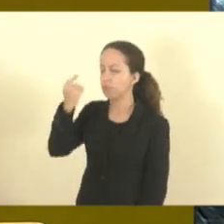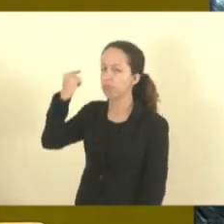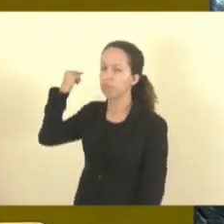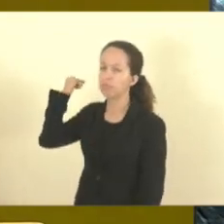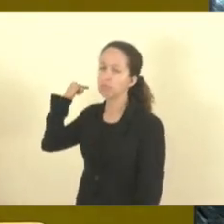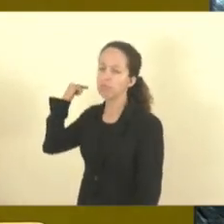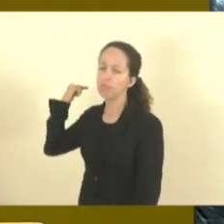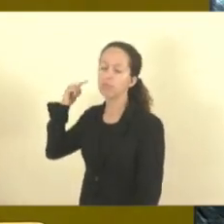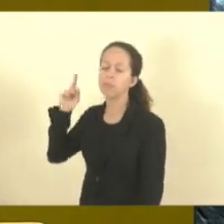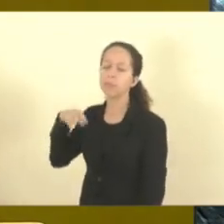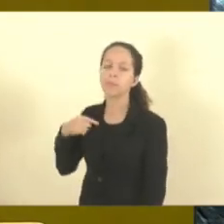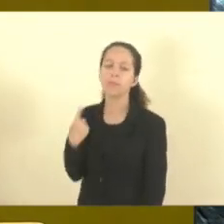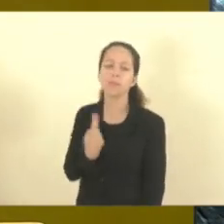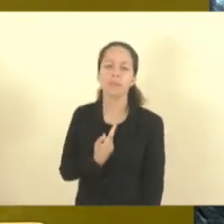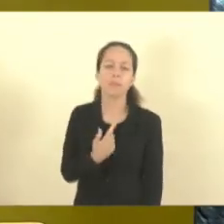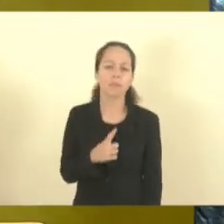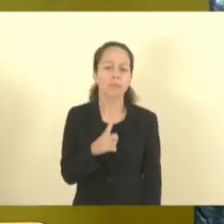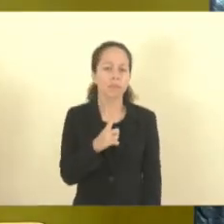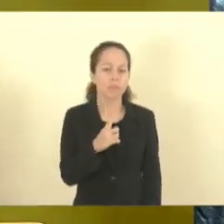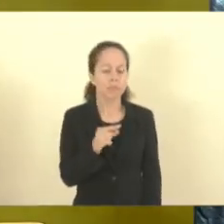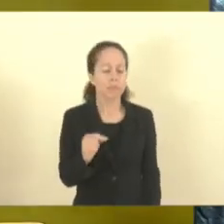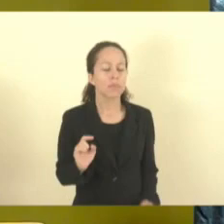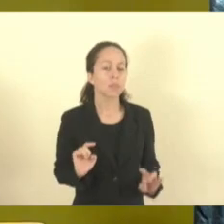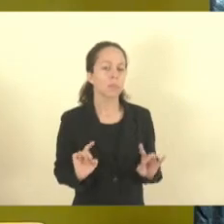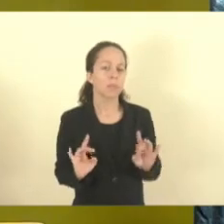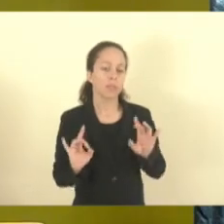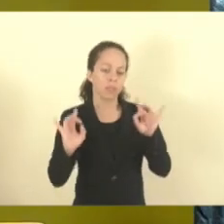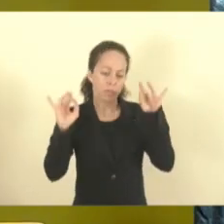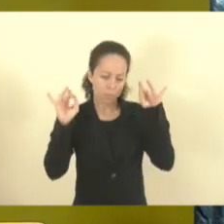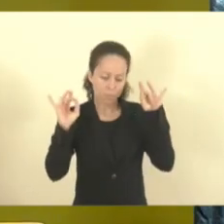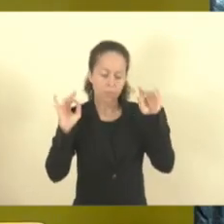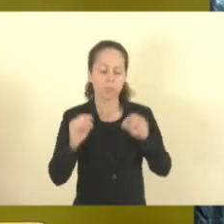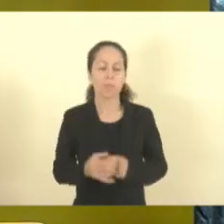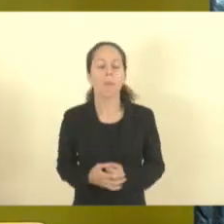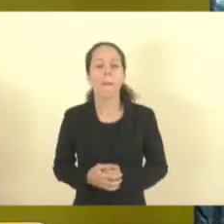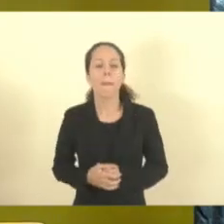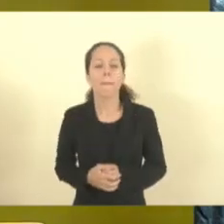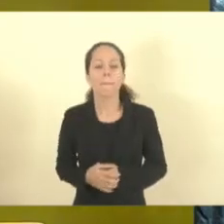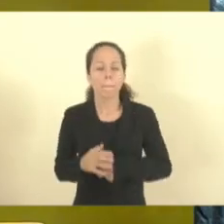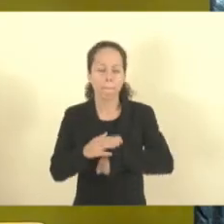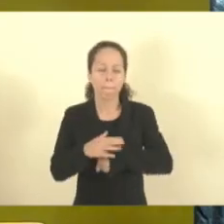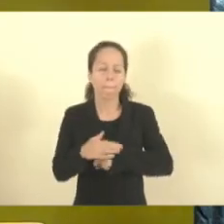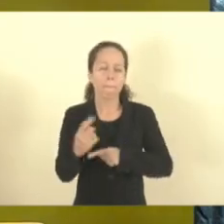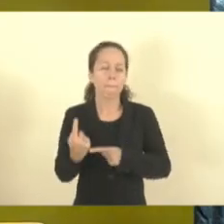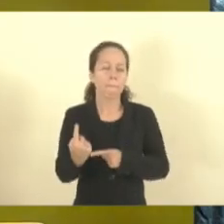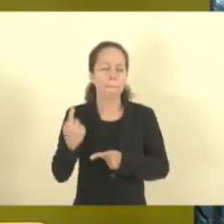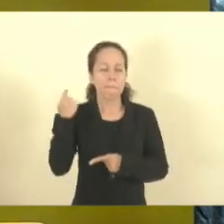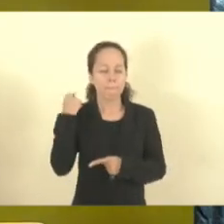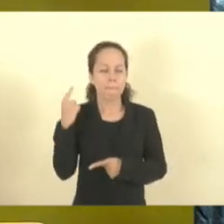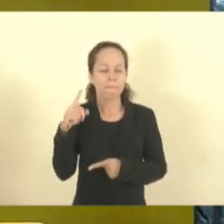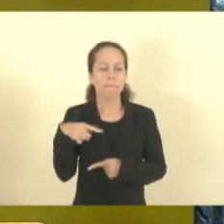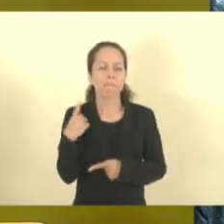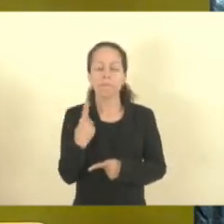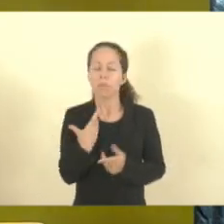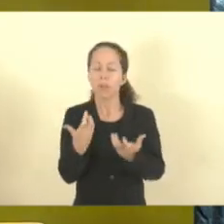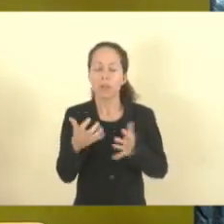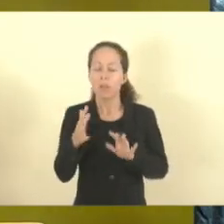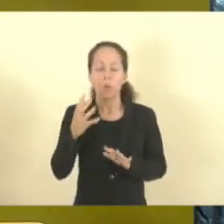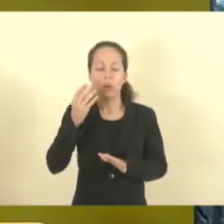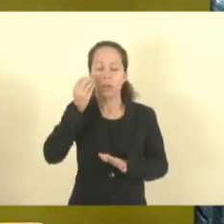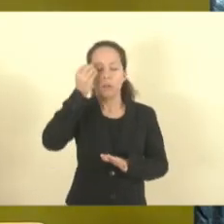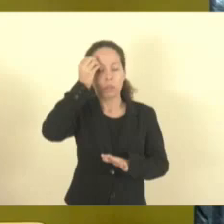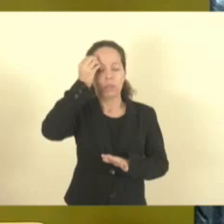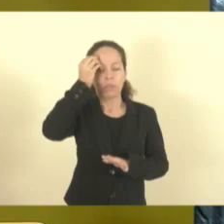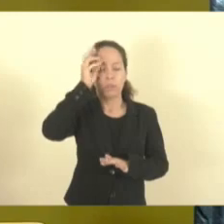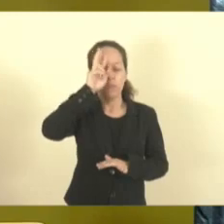desde que tivemos aqui a missão especial, né, em tempos passados, tempos que a gente nem gostaria de lembrar.